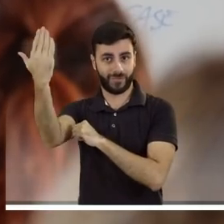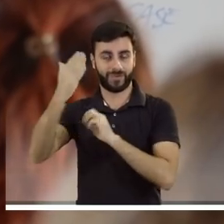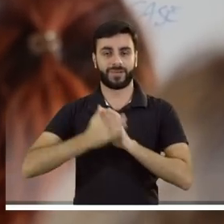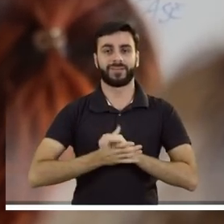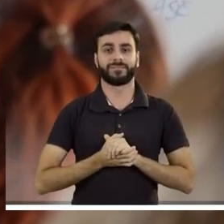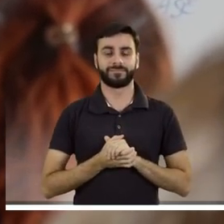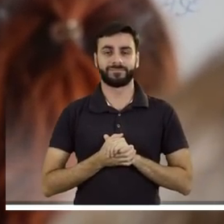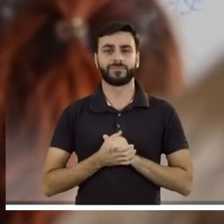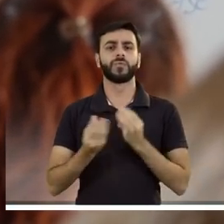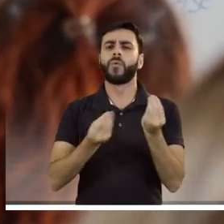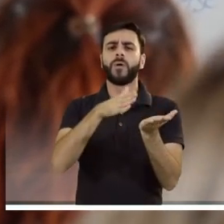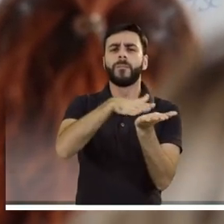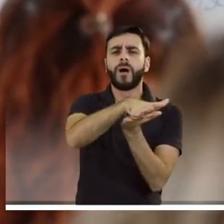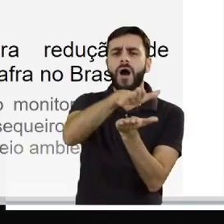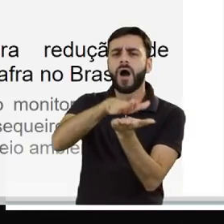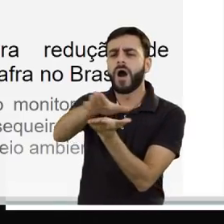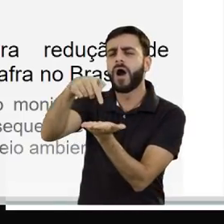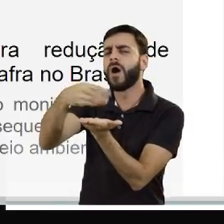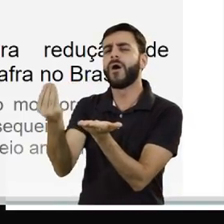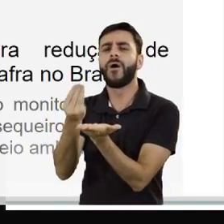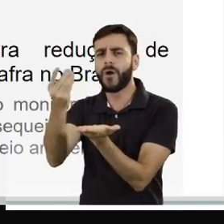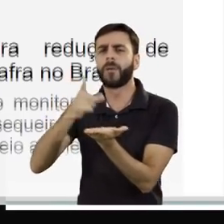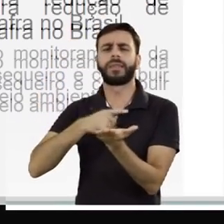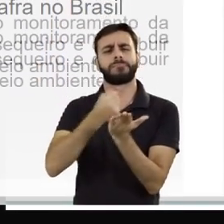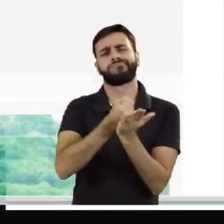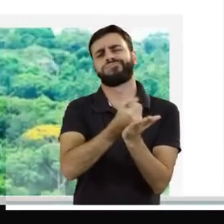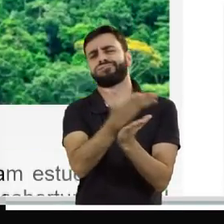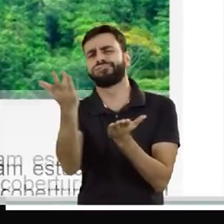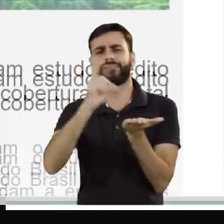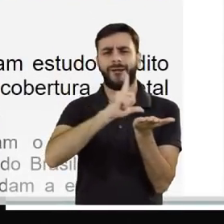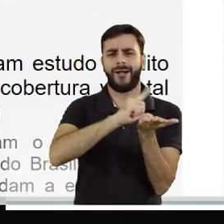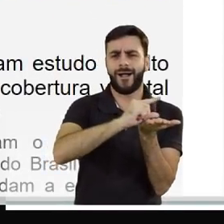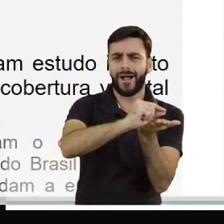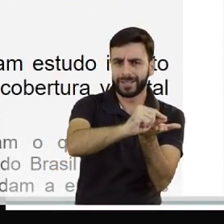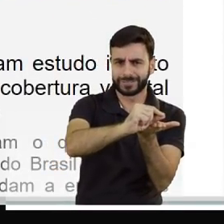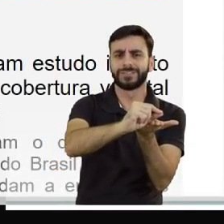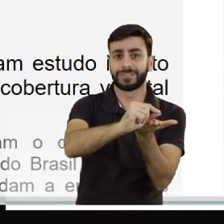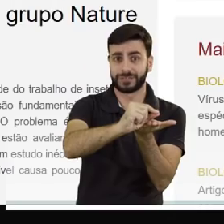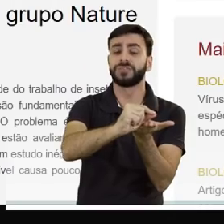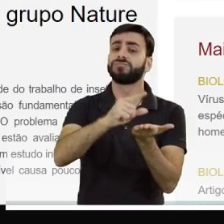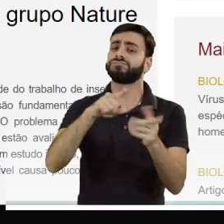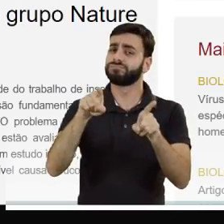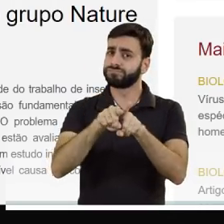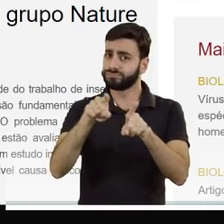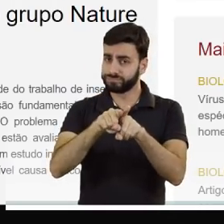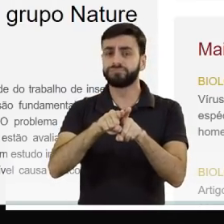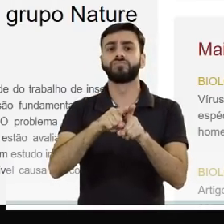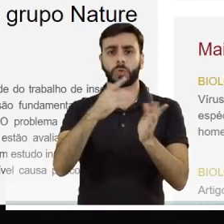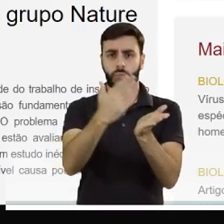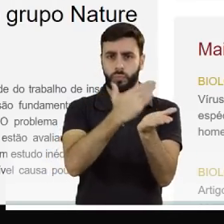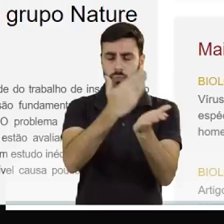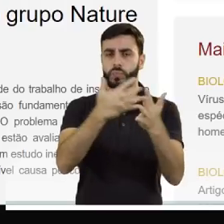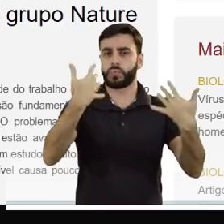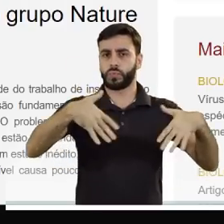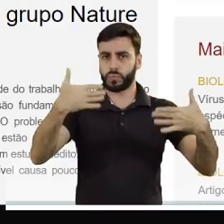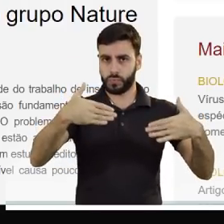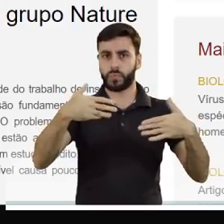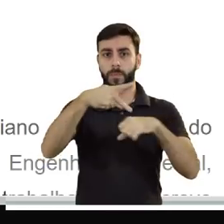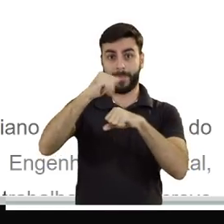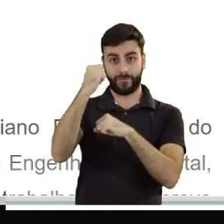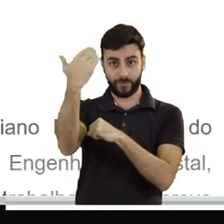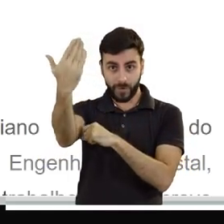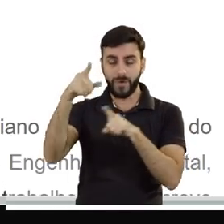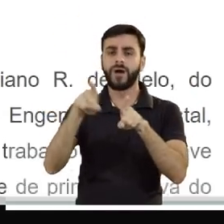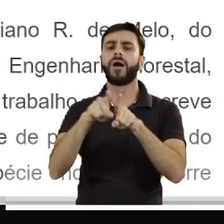internacionais. E na produção intelectual, incluindo aí milhares de artigos científicos em respeitadas publicações